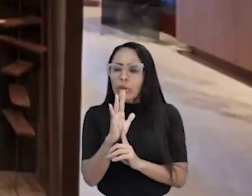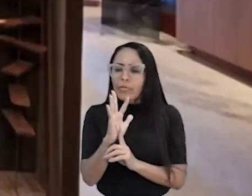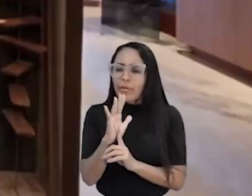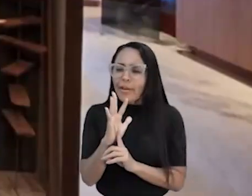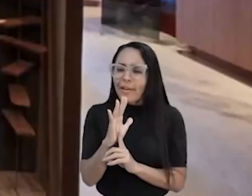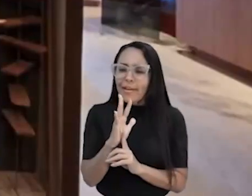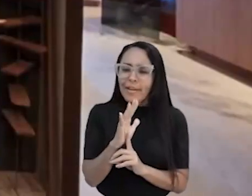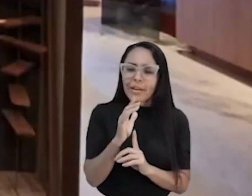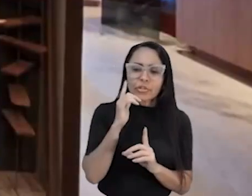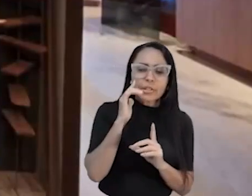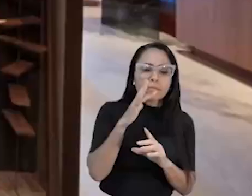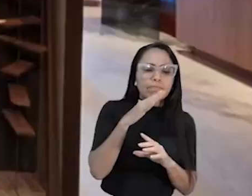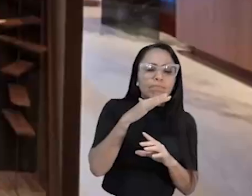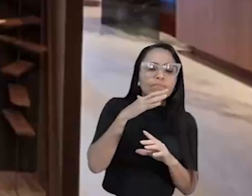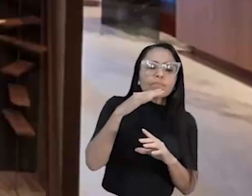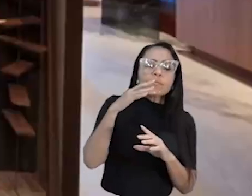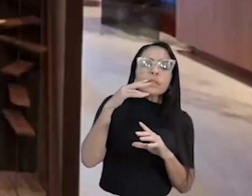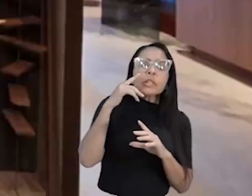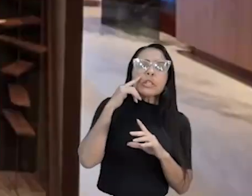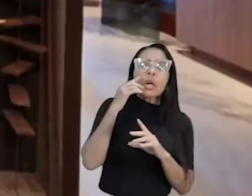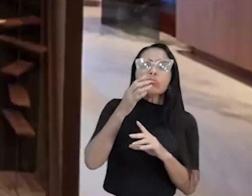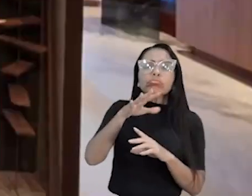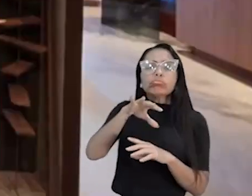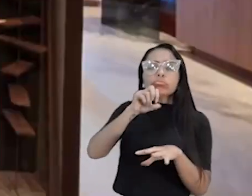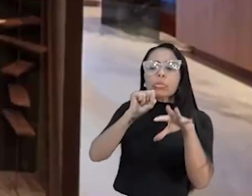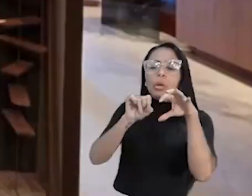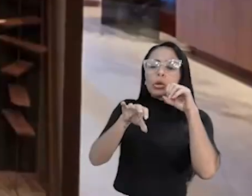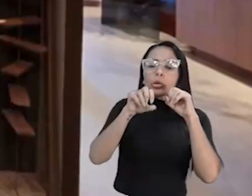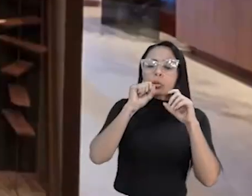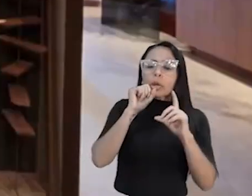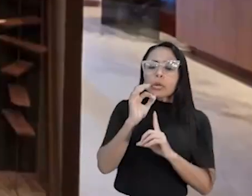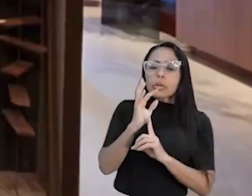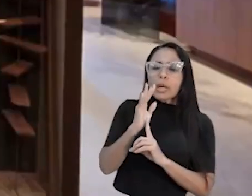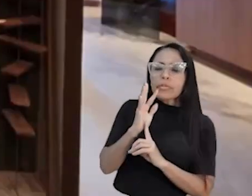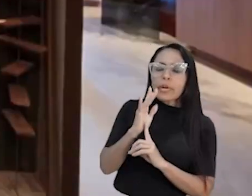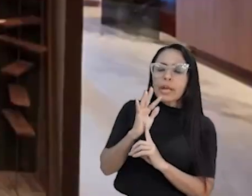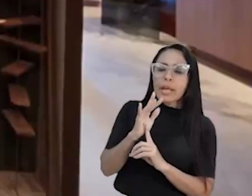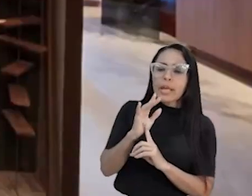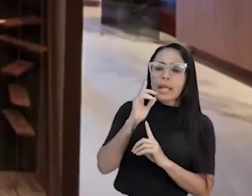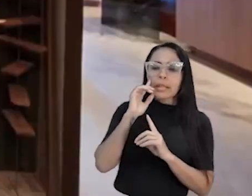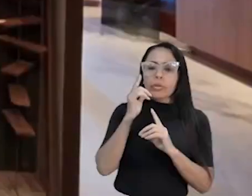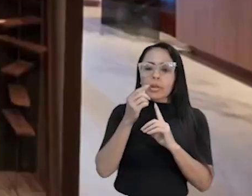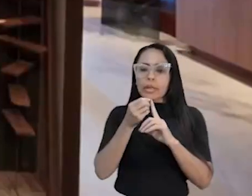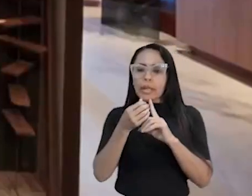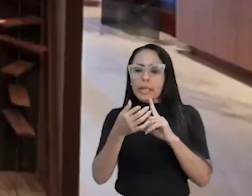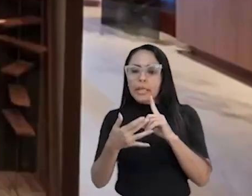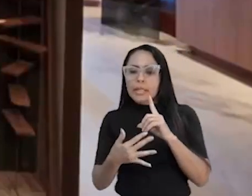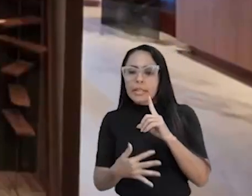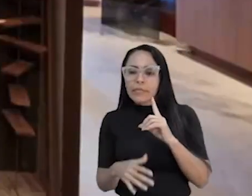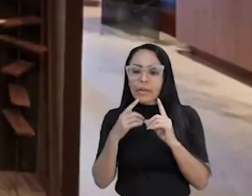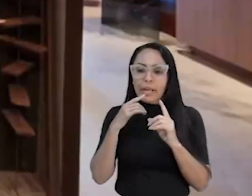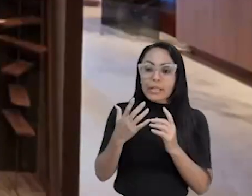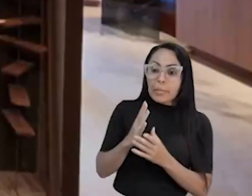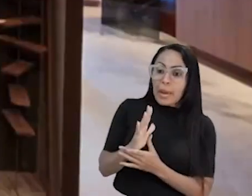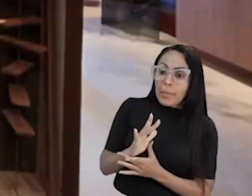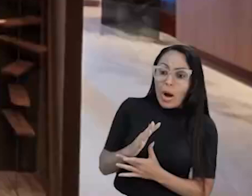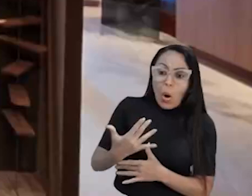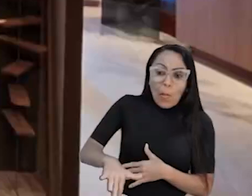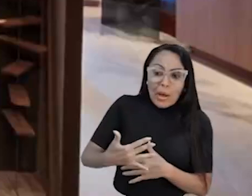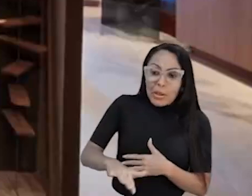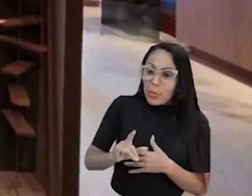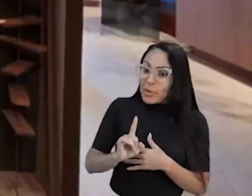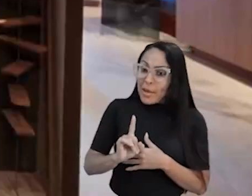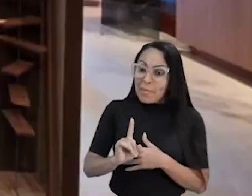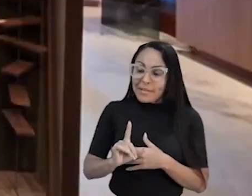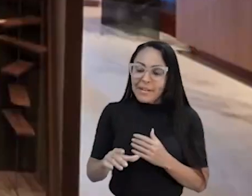coisas, então a gente sentia o cheiro da vela, aí a vela que cai a cera, aí a gente, meu Caía Deus, vai queimar minha quentinha. mão, mas não queima, ela